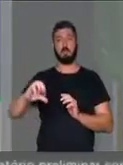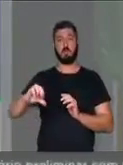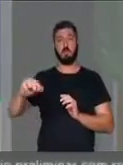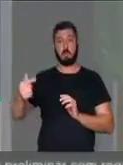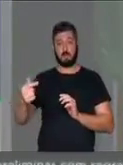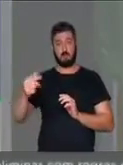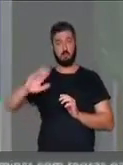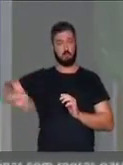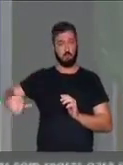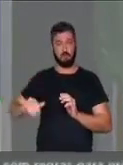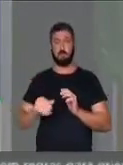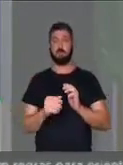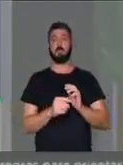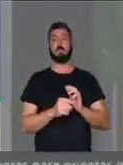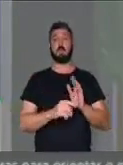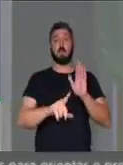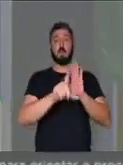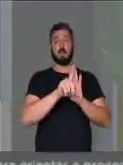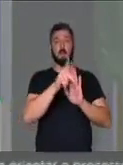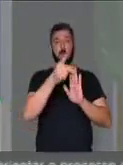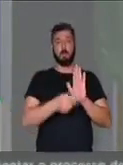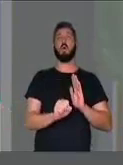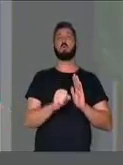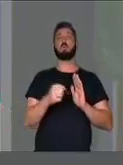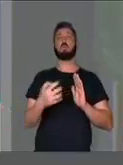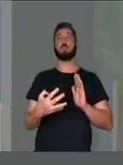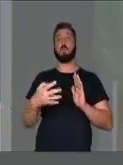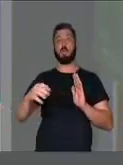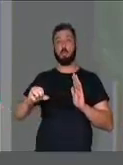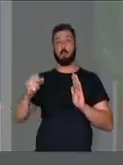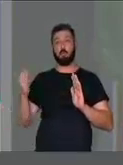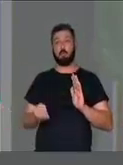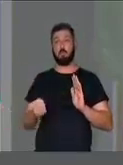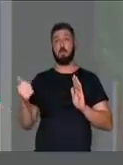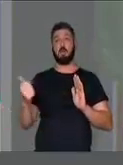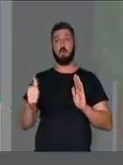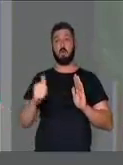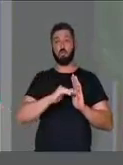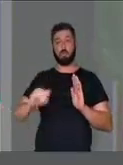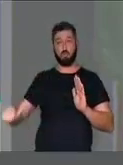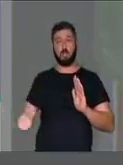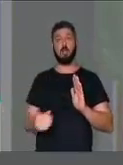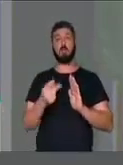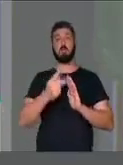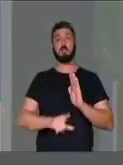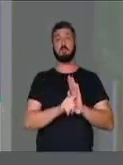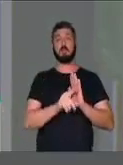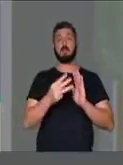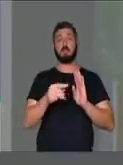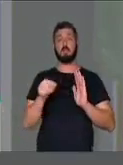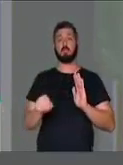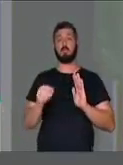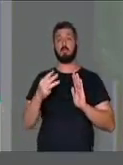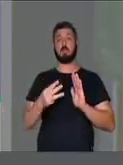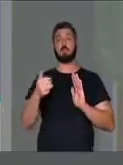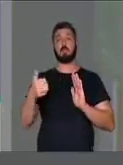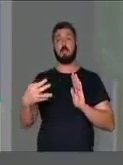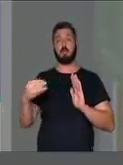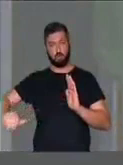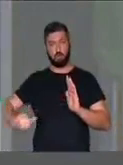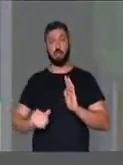energética, os avanços conseguidos pelo Brasil ao longo dos anos têm sido ameaçados, nos